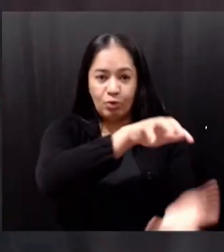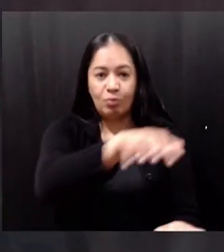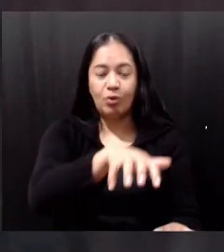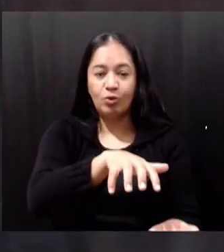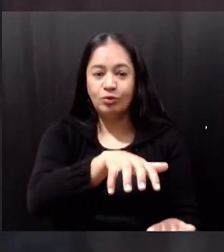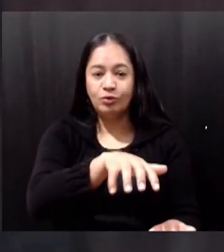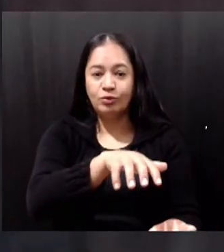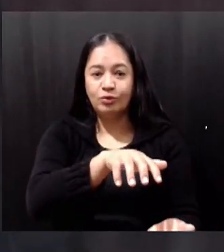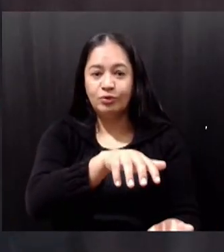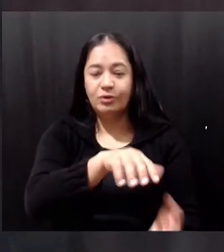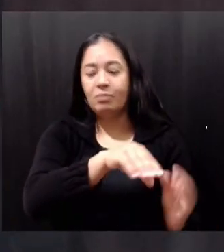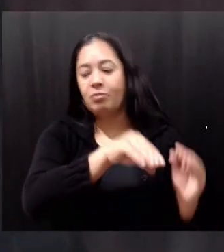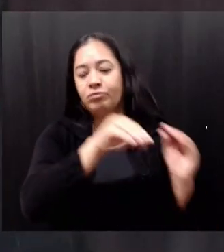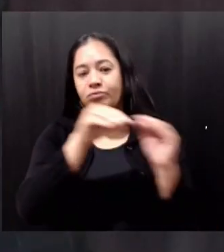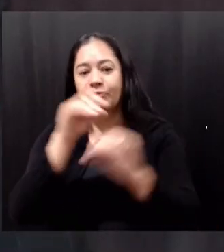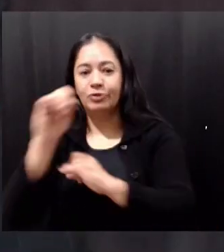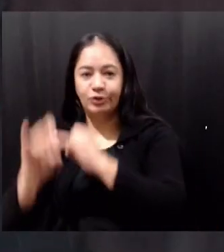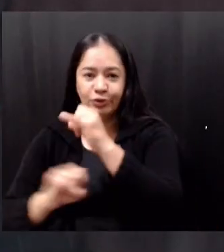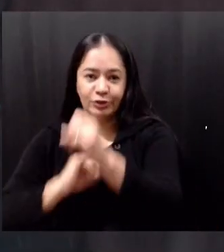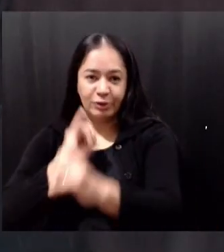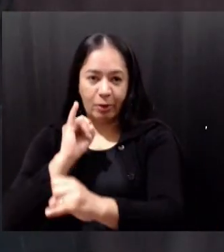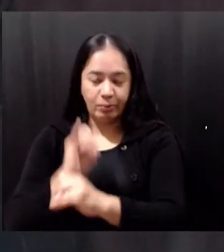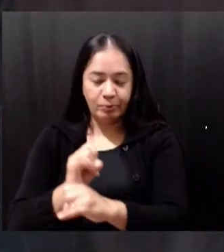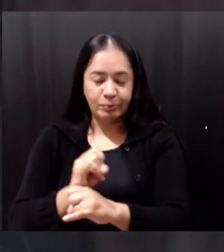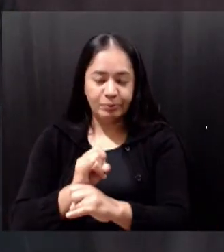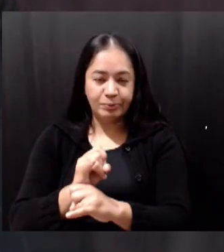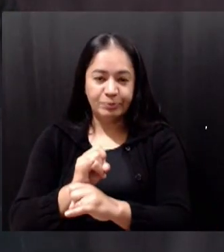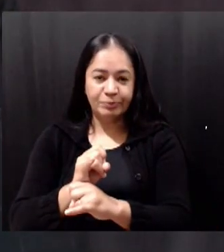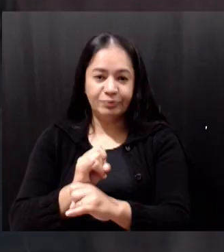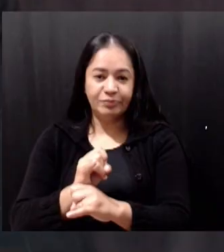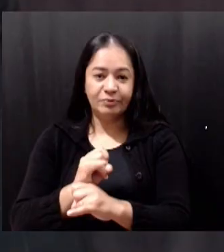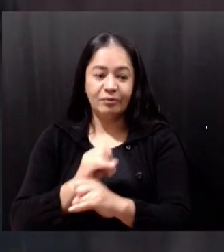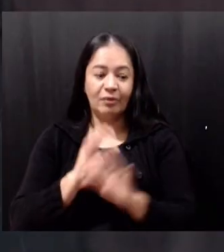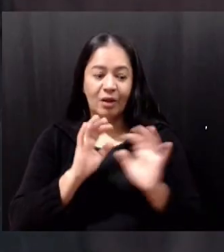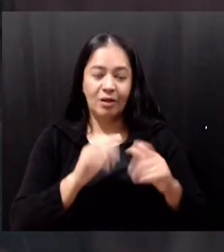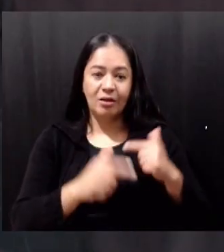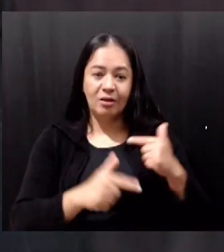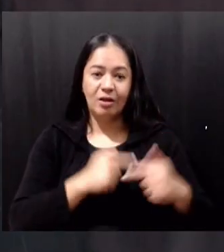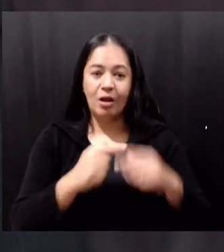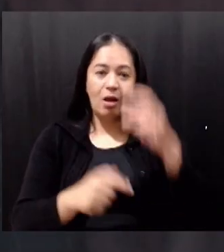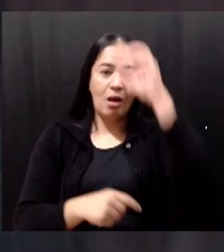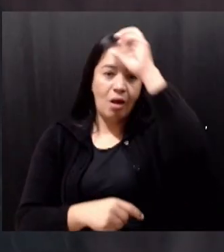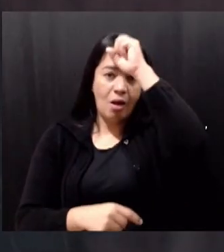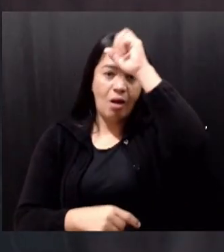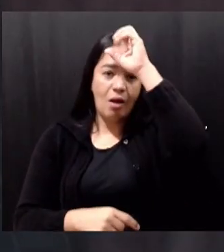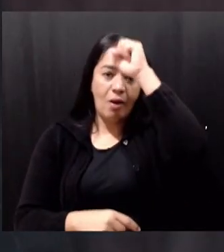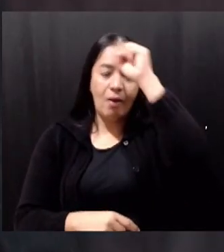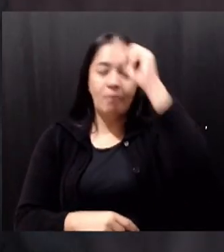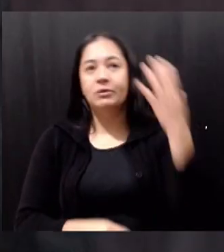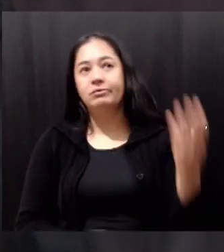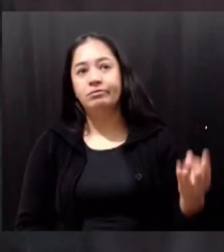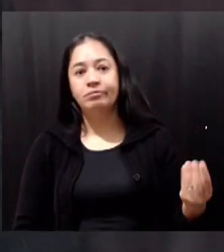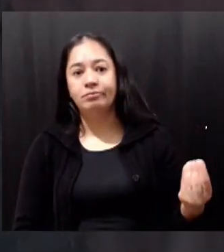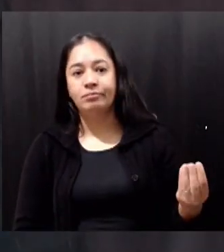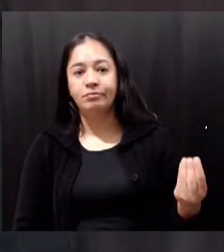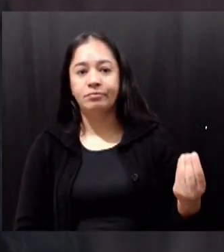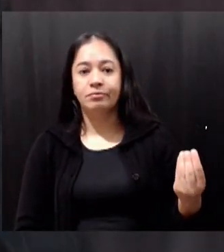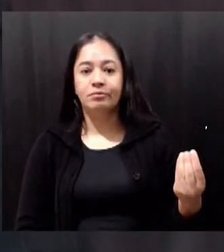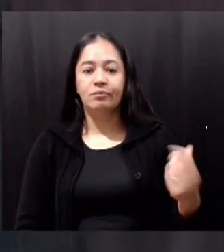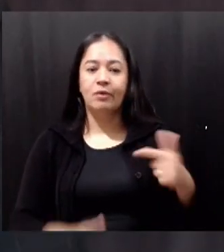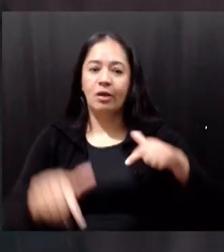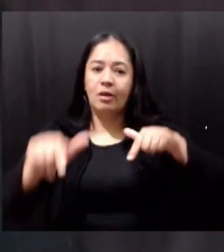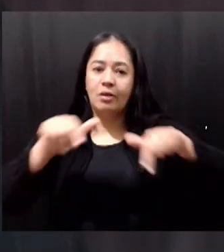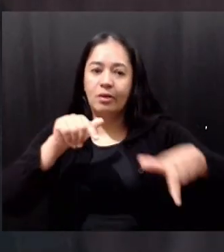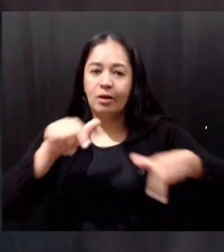para o mundo digital. Essa geração aprendeu a trabalhar com as redes sociais